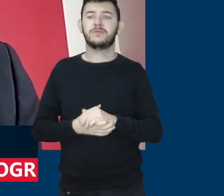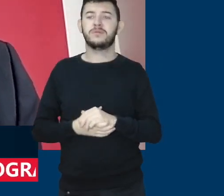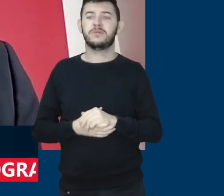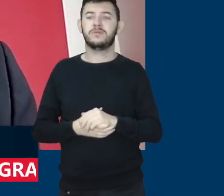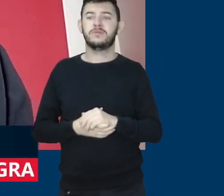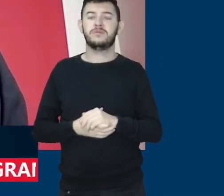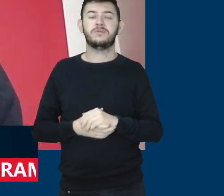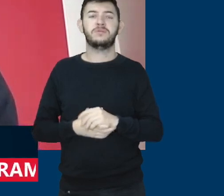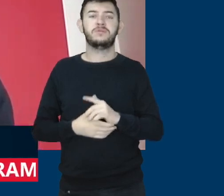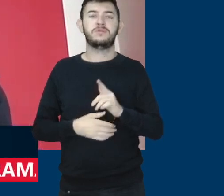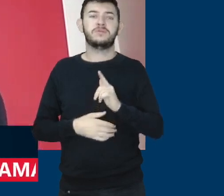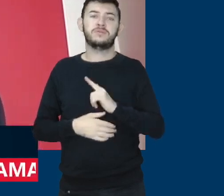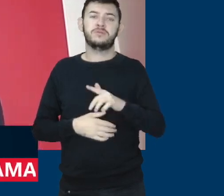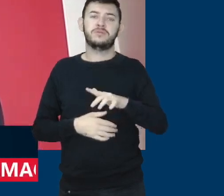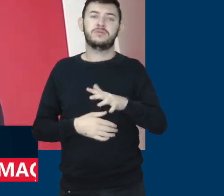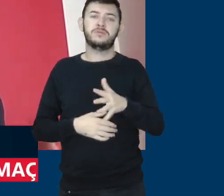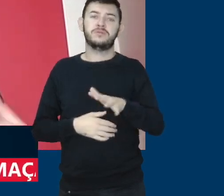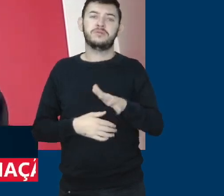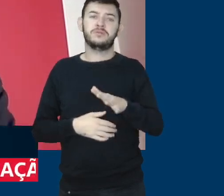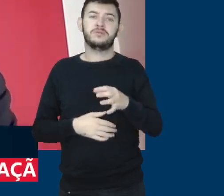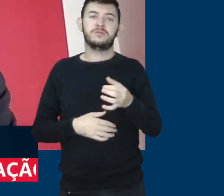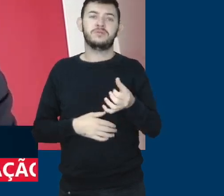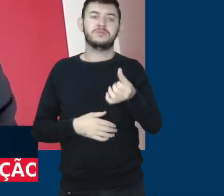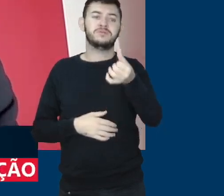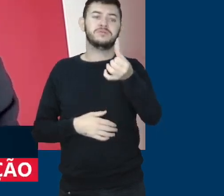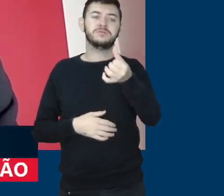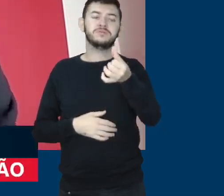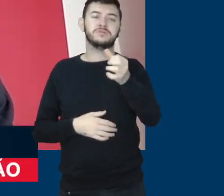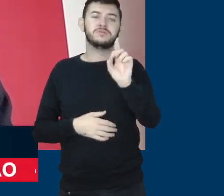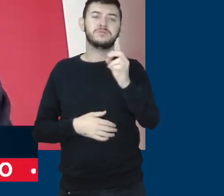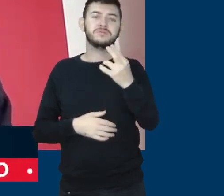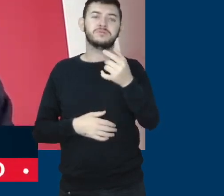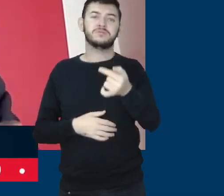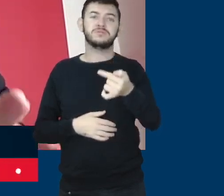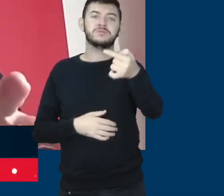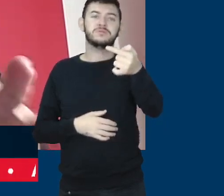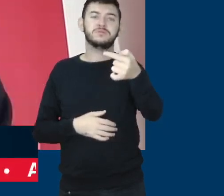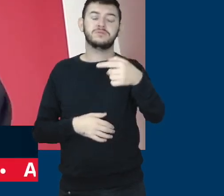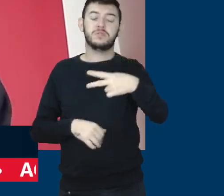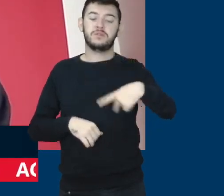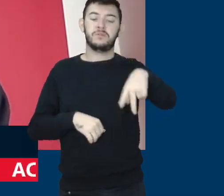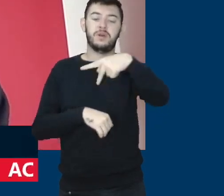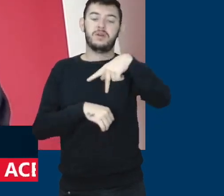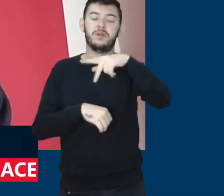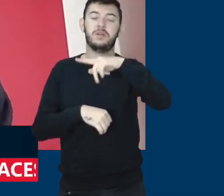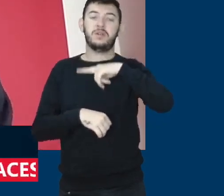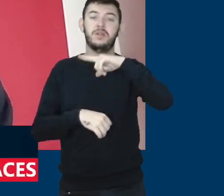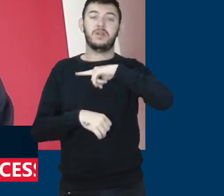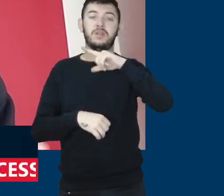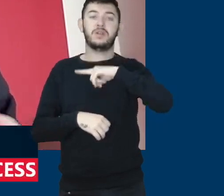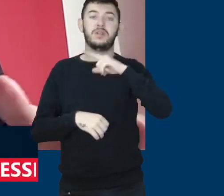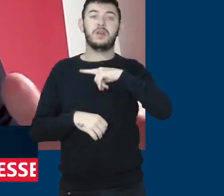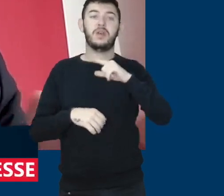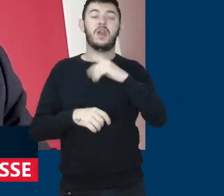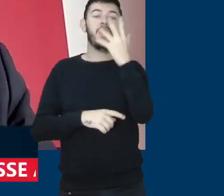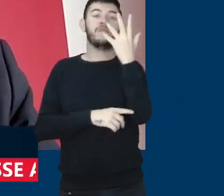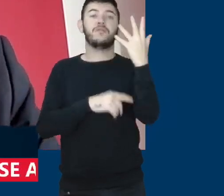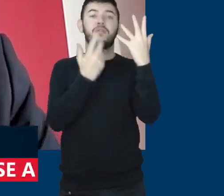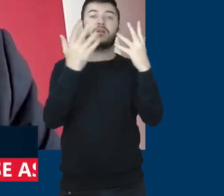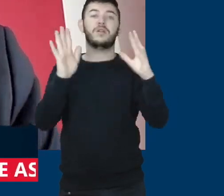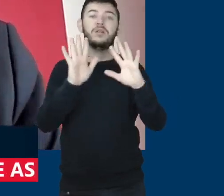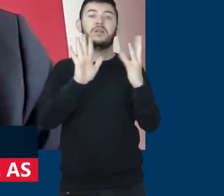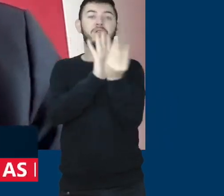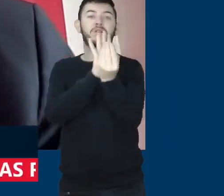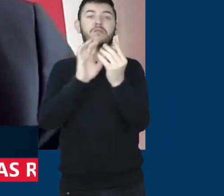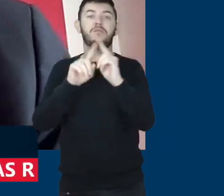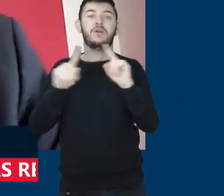6, 7 países amazônicos, e o Lula propôs na COP que quer fazer uma reunião, possivelmente vai